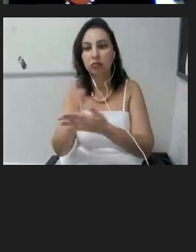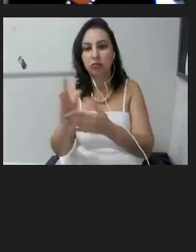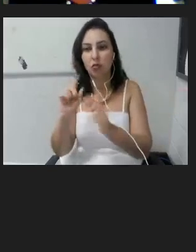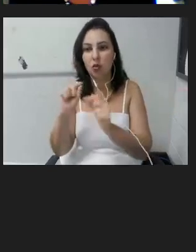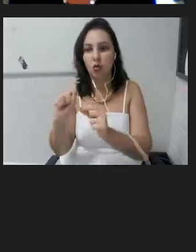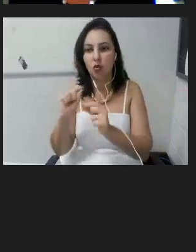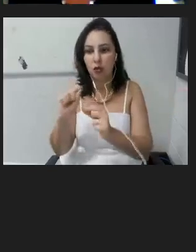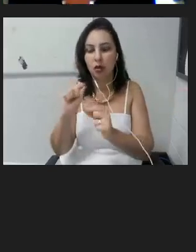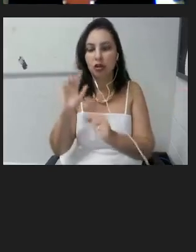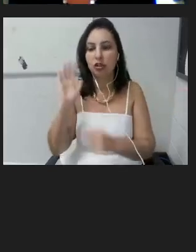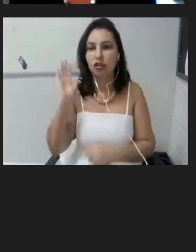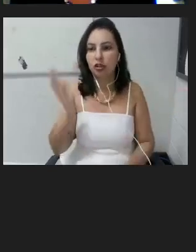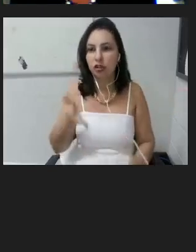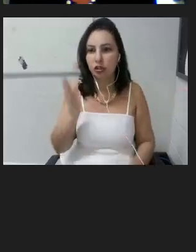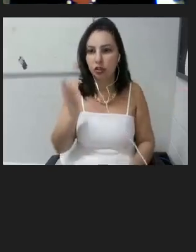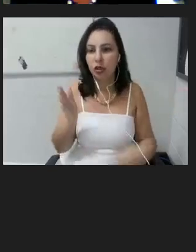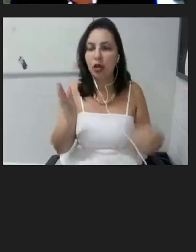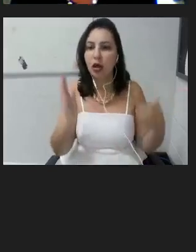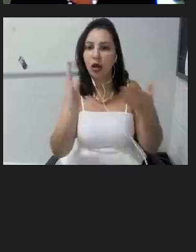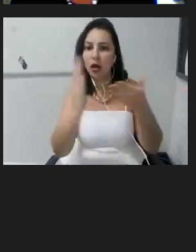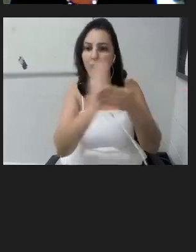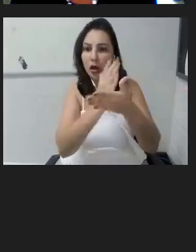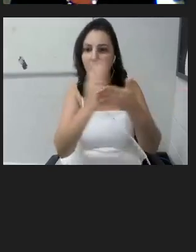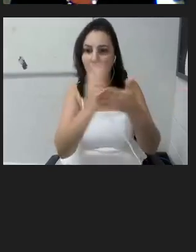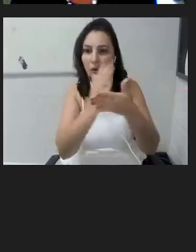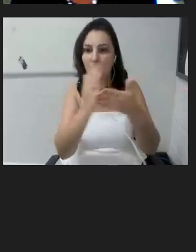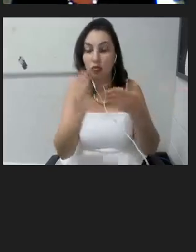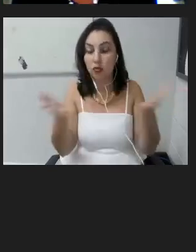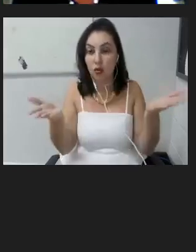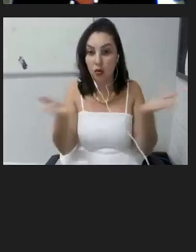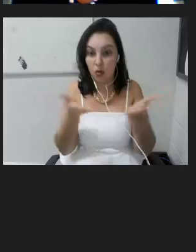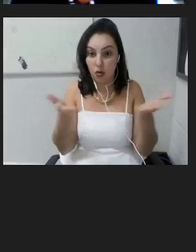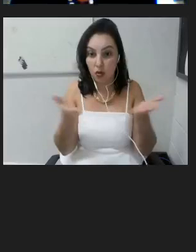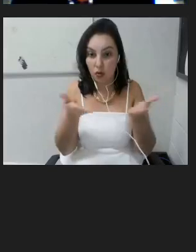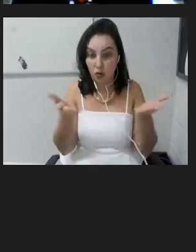passando de alguma maneira na atualidade nossa,